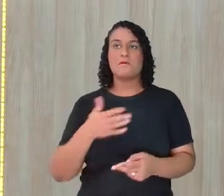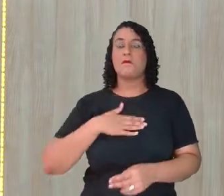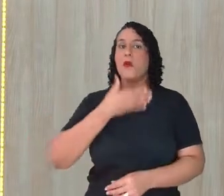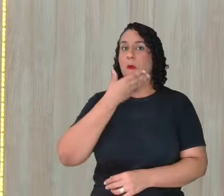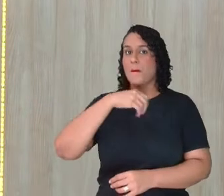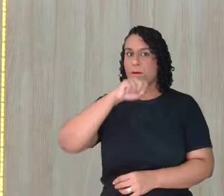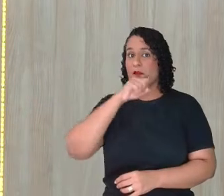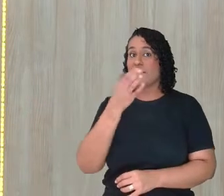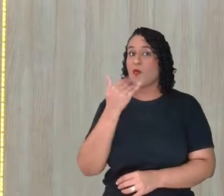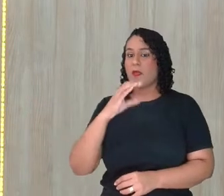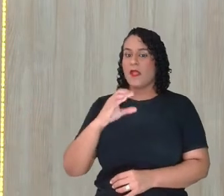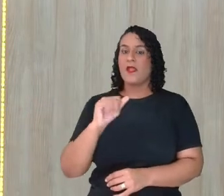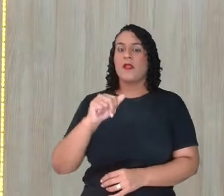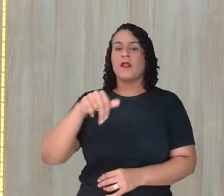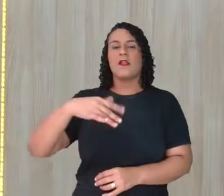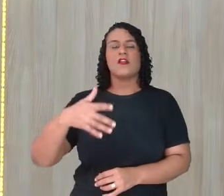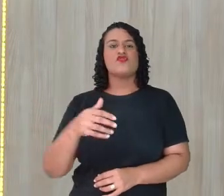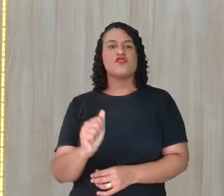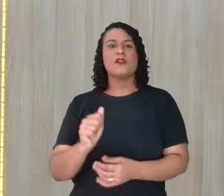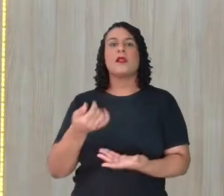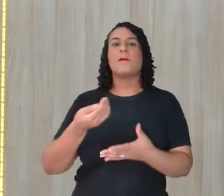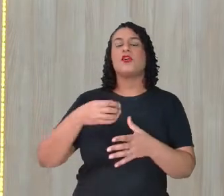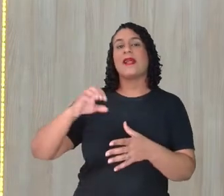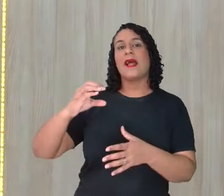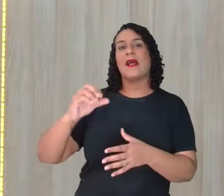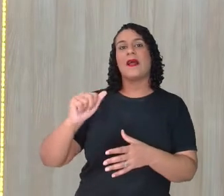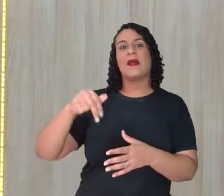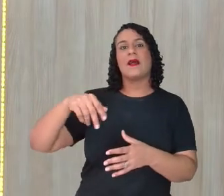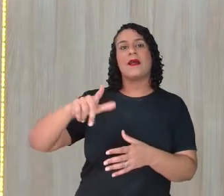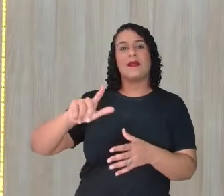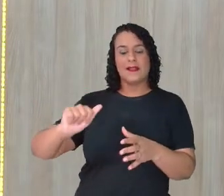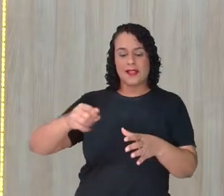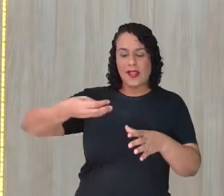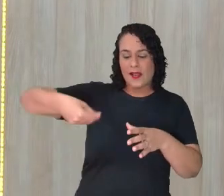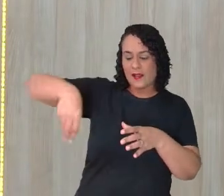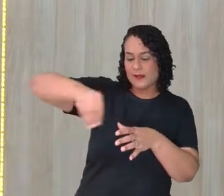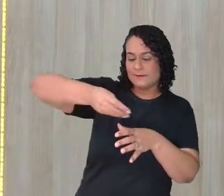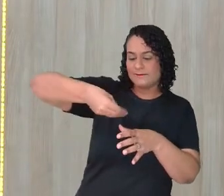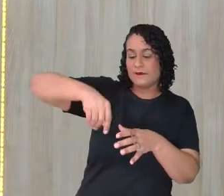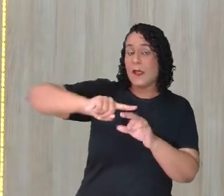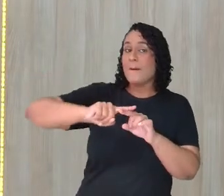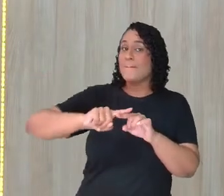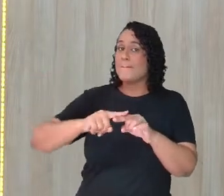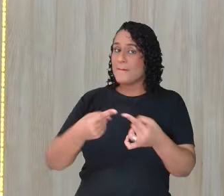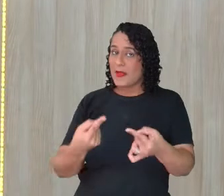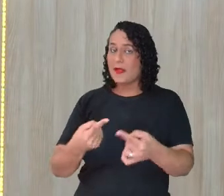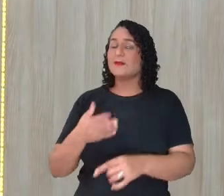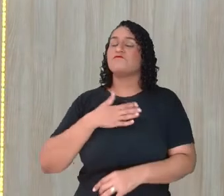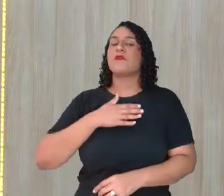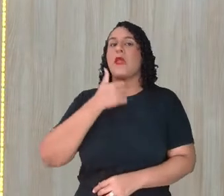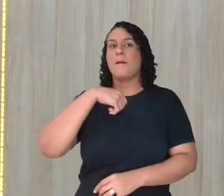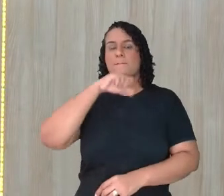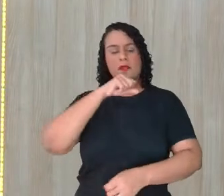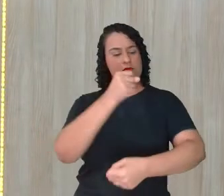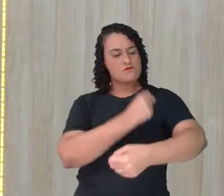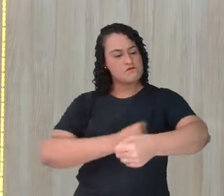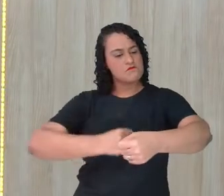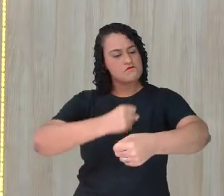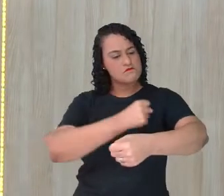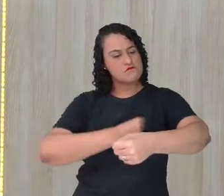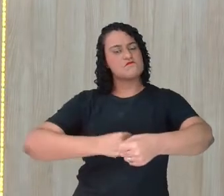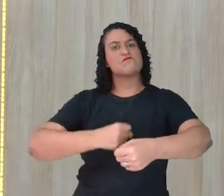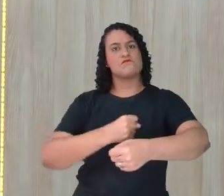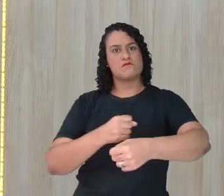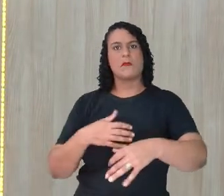vai comer canjica, ele gosta de botar canela, certo? Canela. Mas minha mãe, quando prepara a canjica, ela bota dentro da canjica,